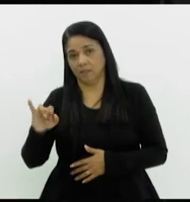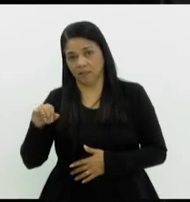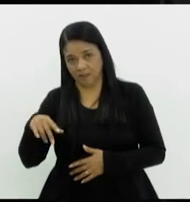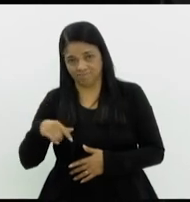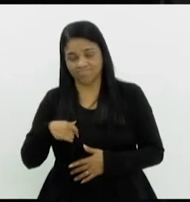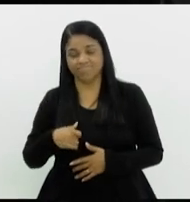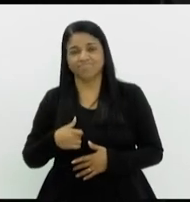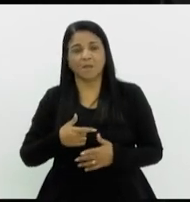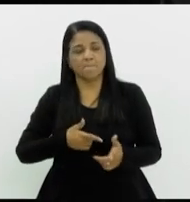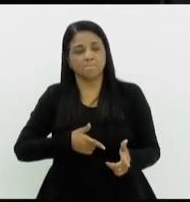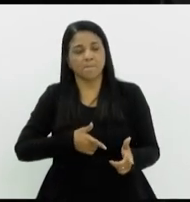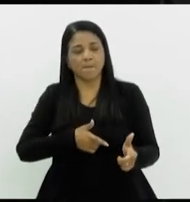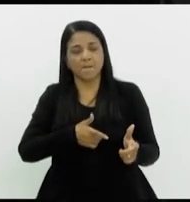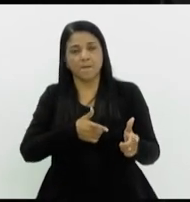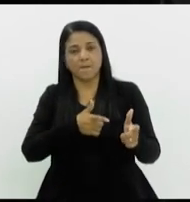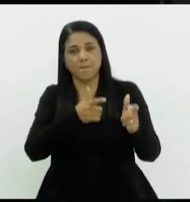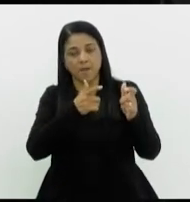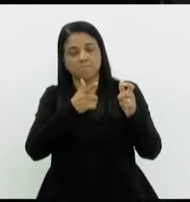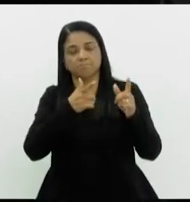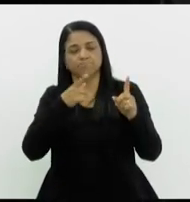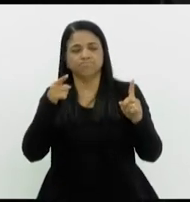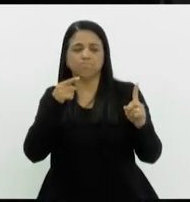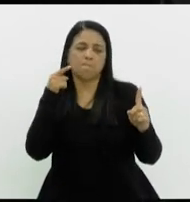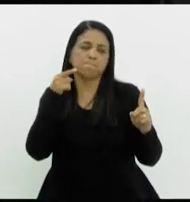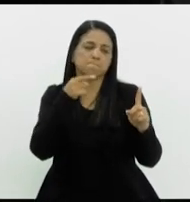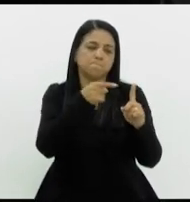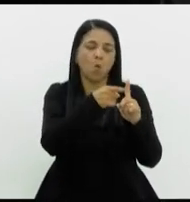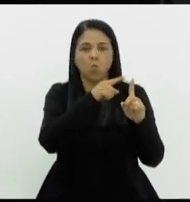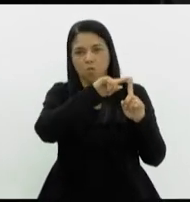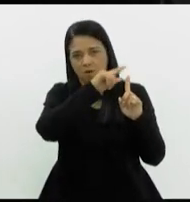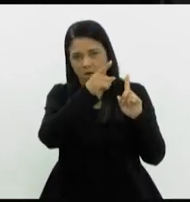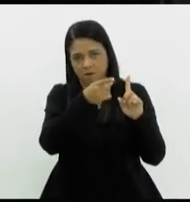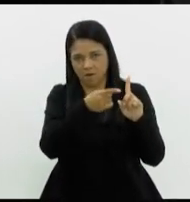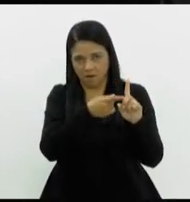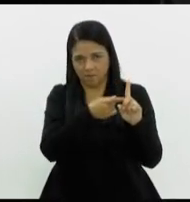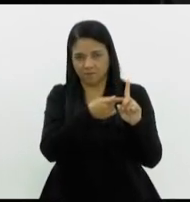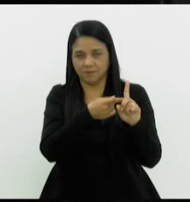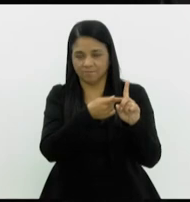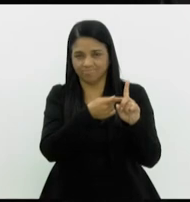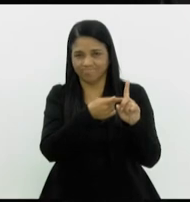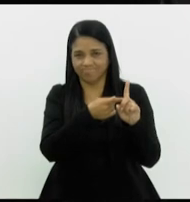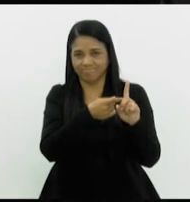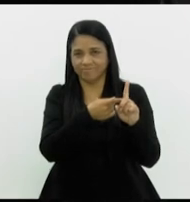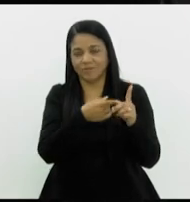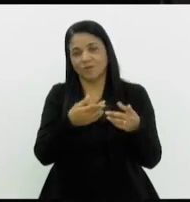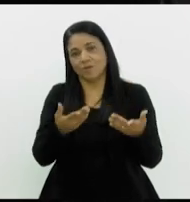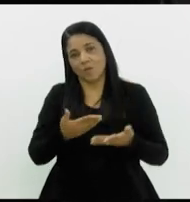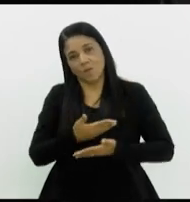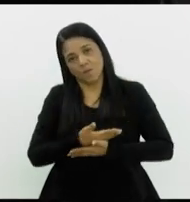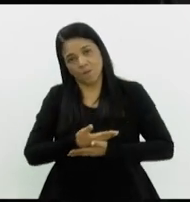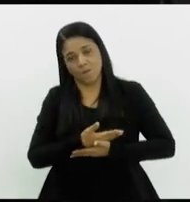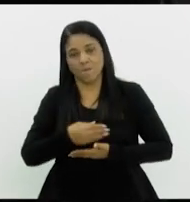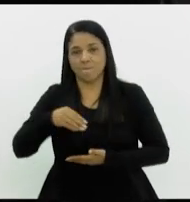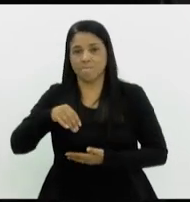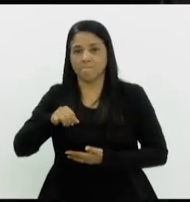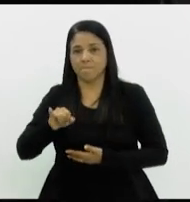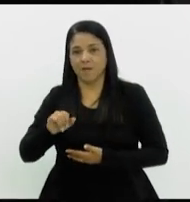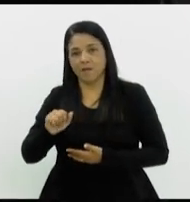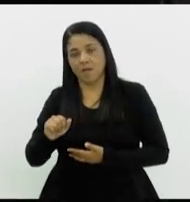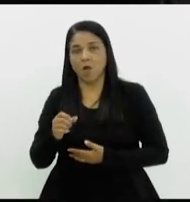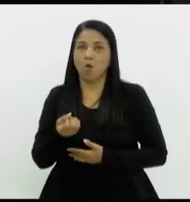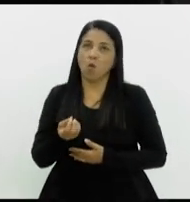atingiram a Kathleen grávida do seu bebê, que poderia ser a Maia ou Zion, em